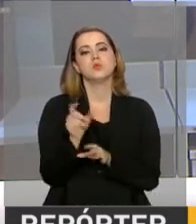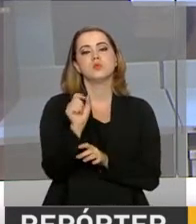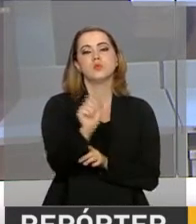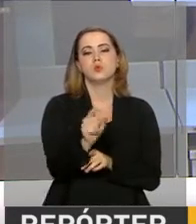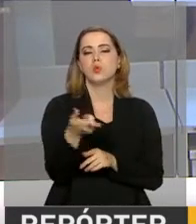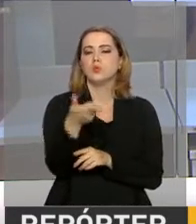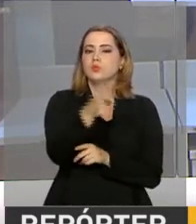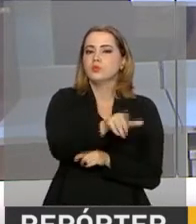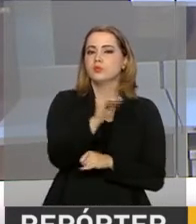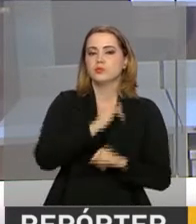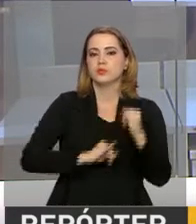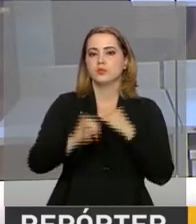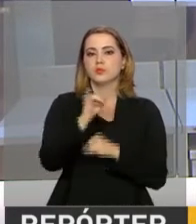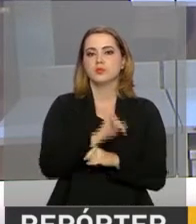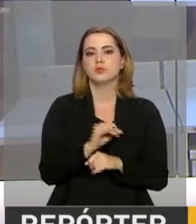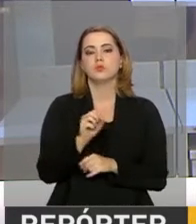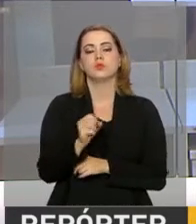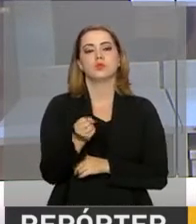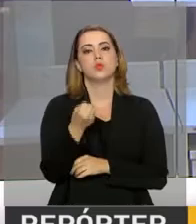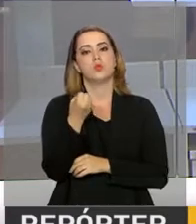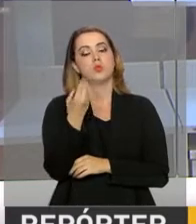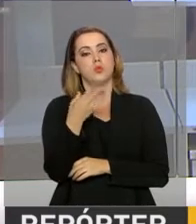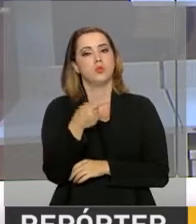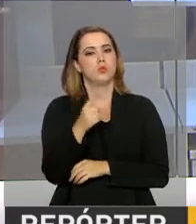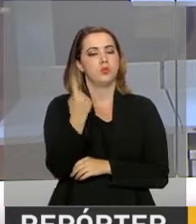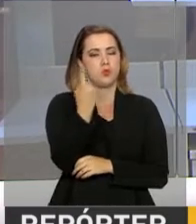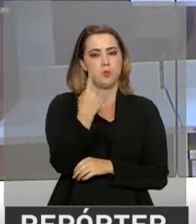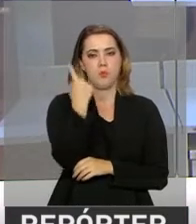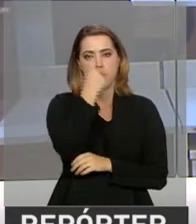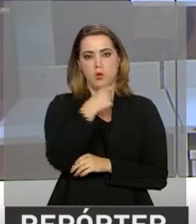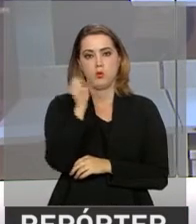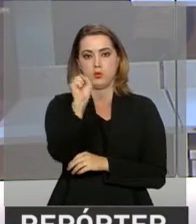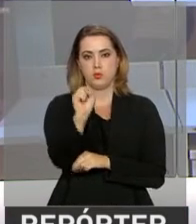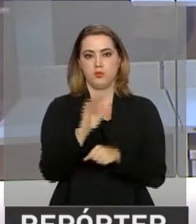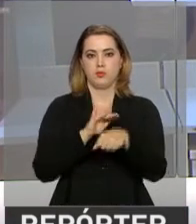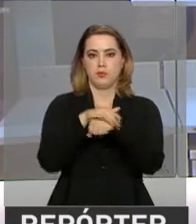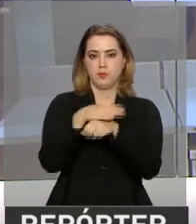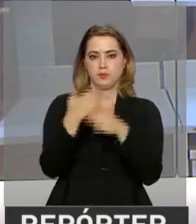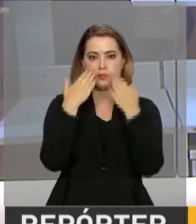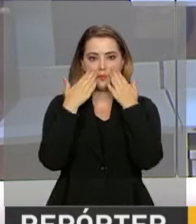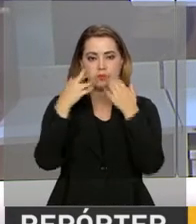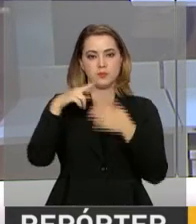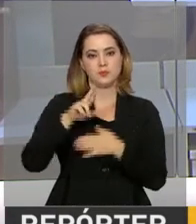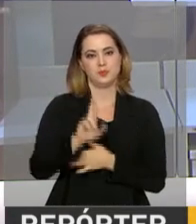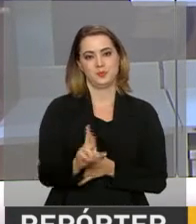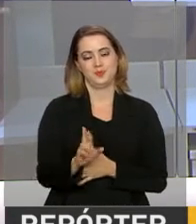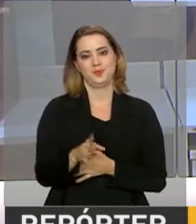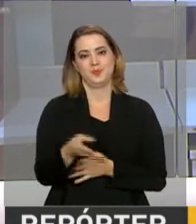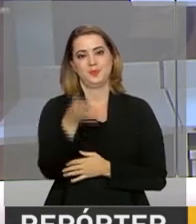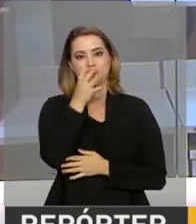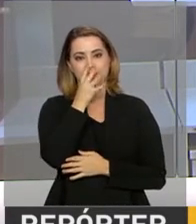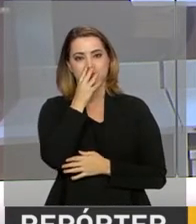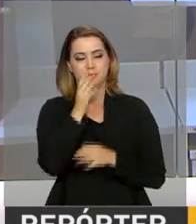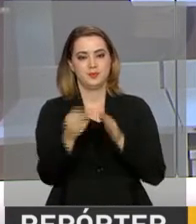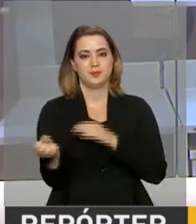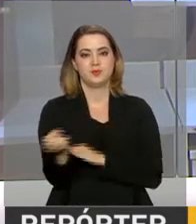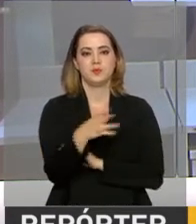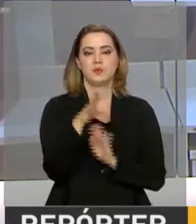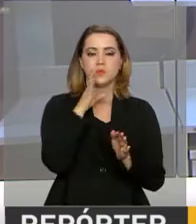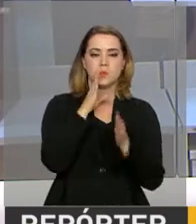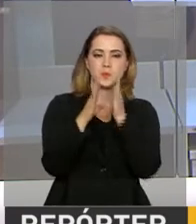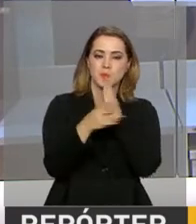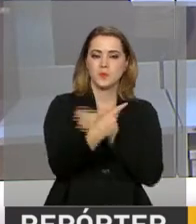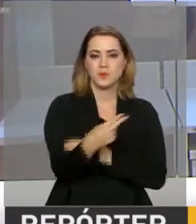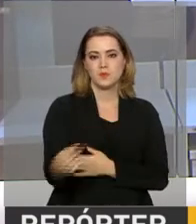Voltamos a qualquer momento com outras informações ou daqui a 1 hora, 20h, na próxima edição do Repórter NBR. Acompanhe as novidades também